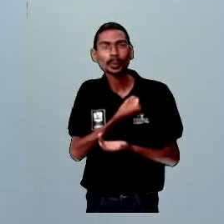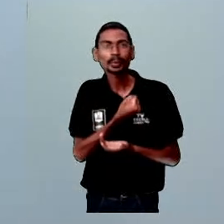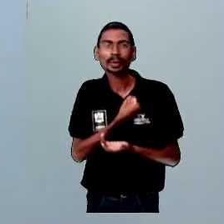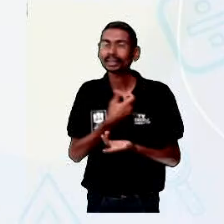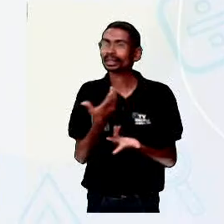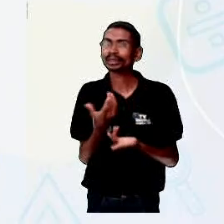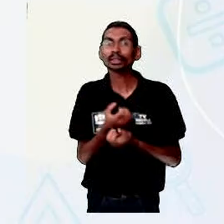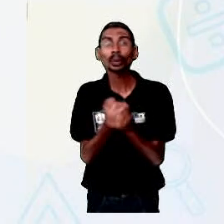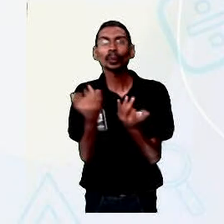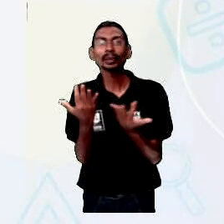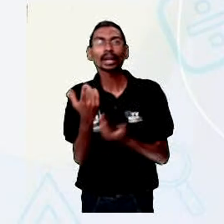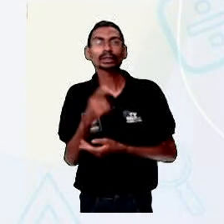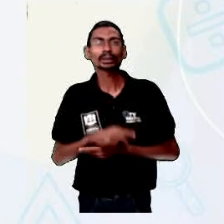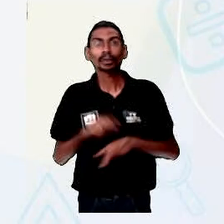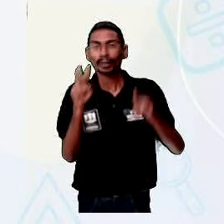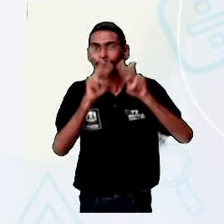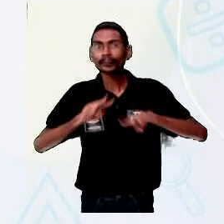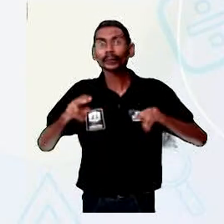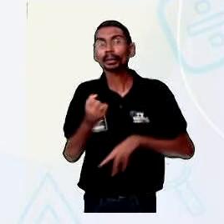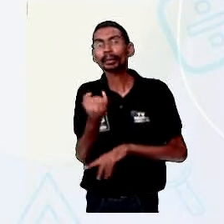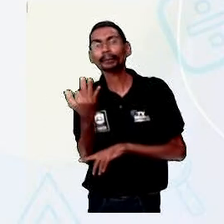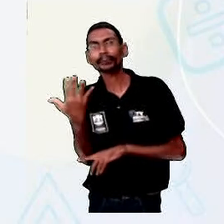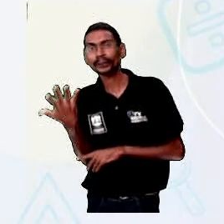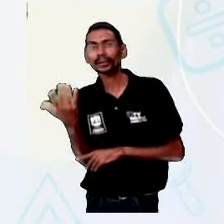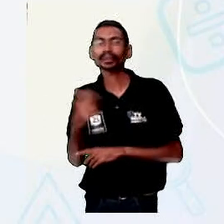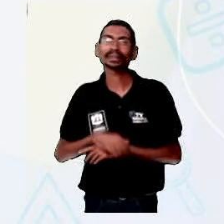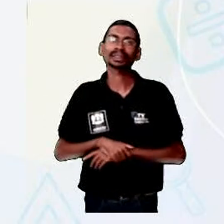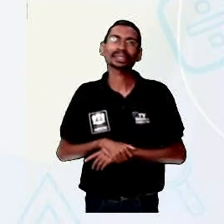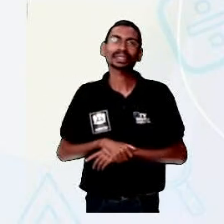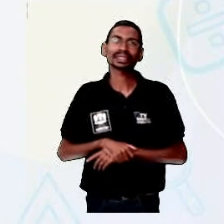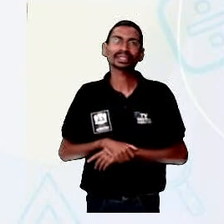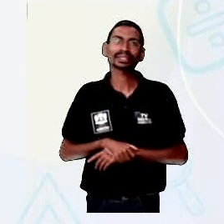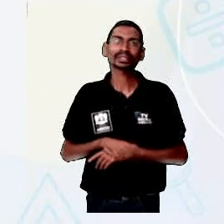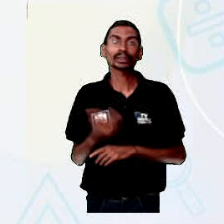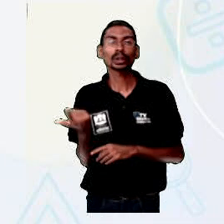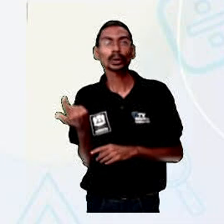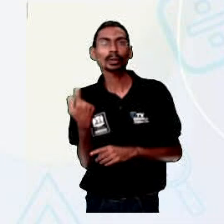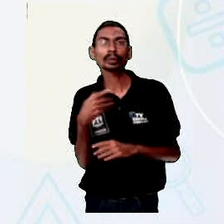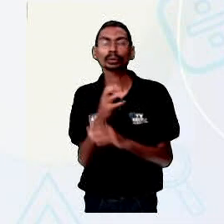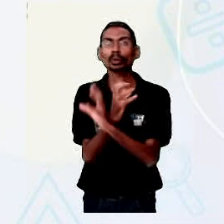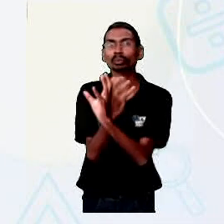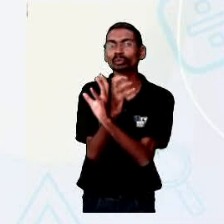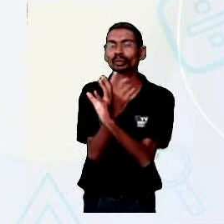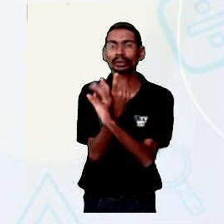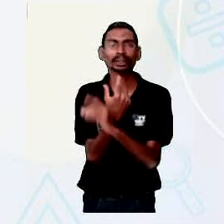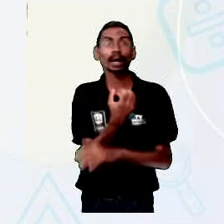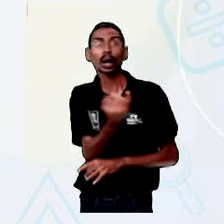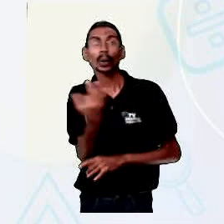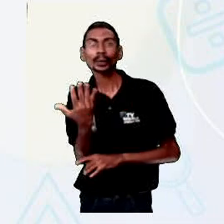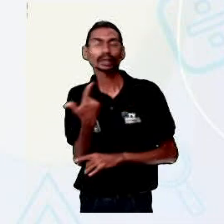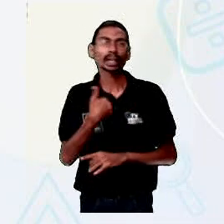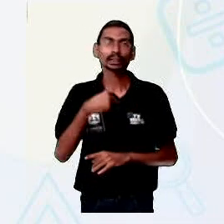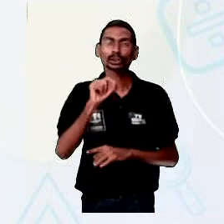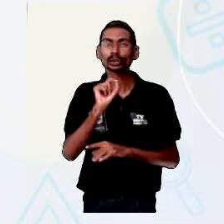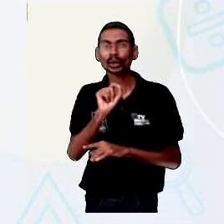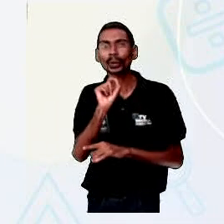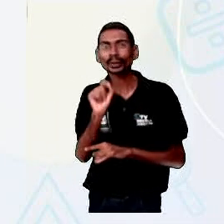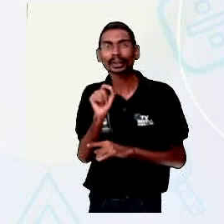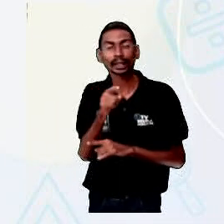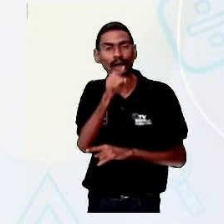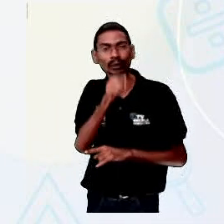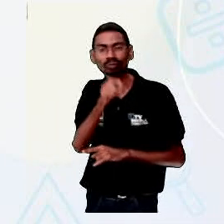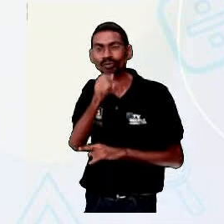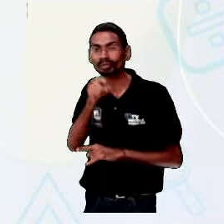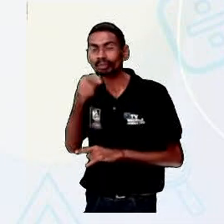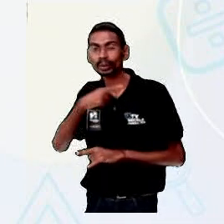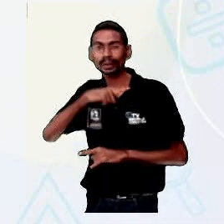contagem? Eles contavam através das marcas no ossinho, então a quantidade era associada aos tracinhos que